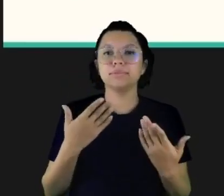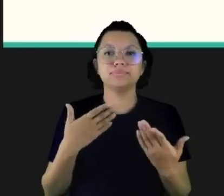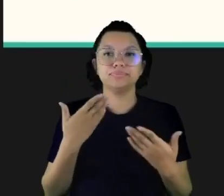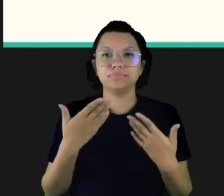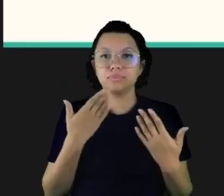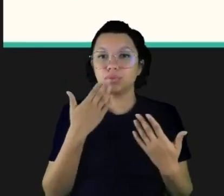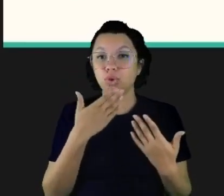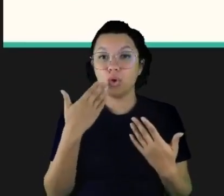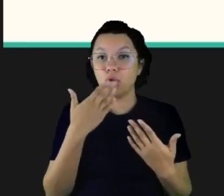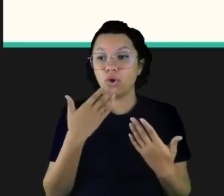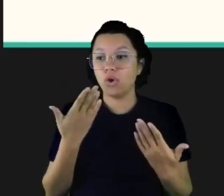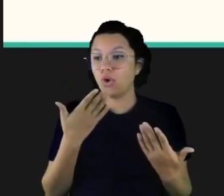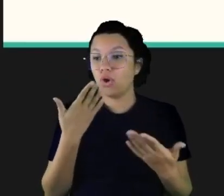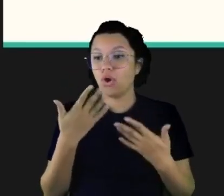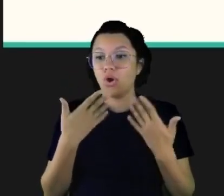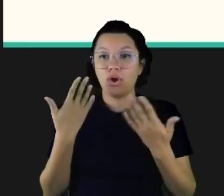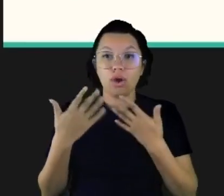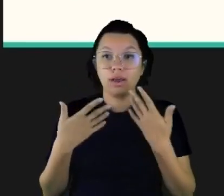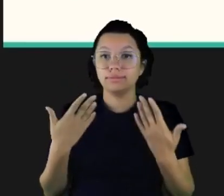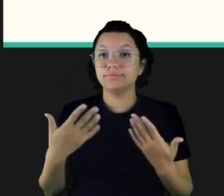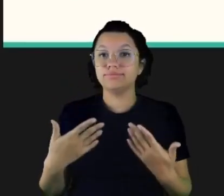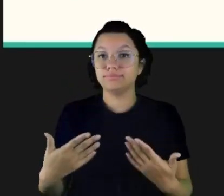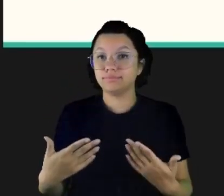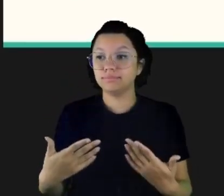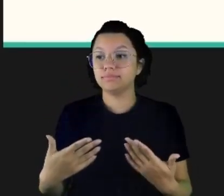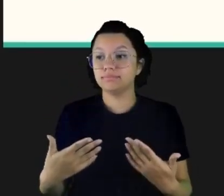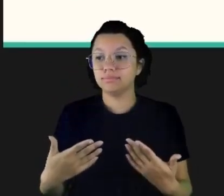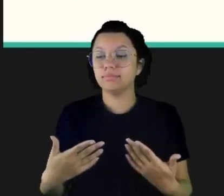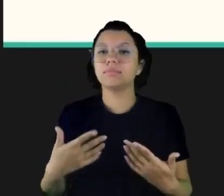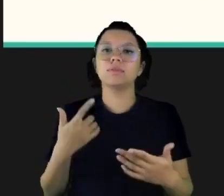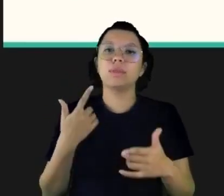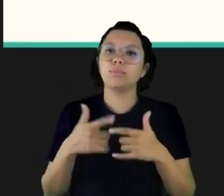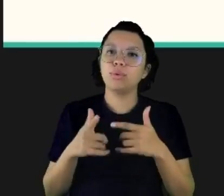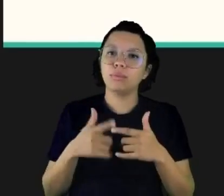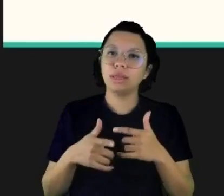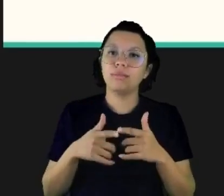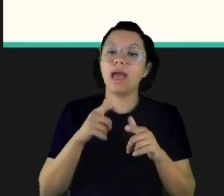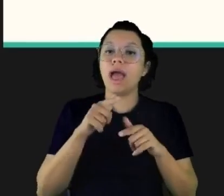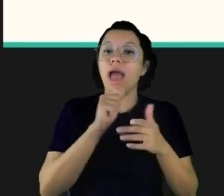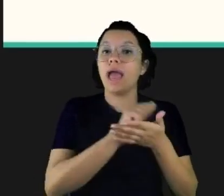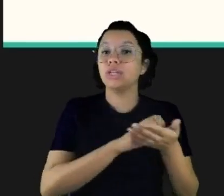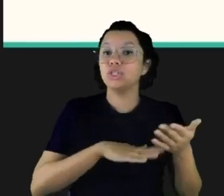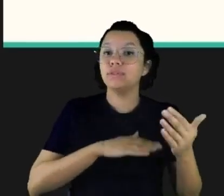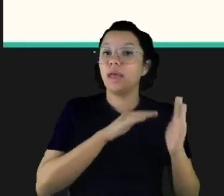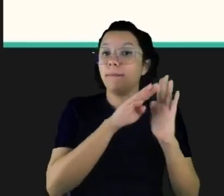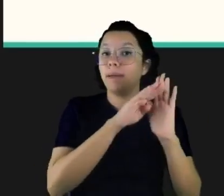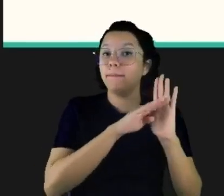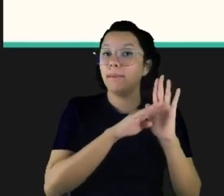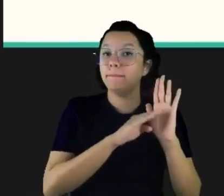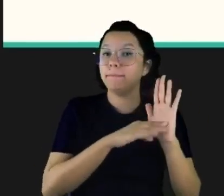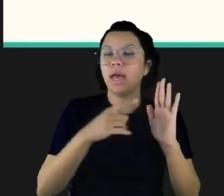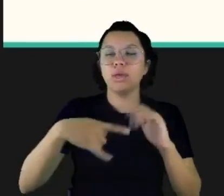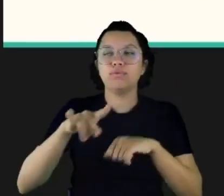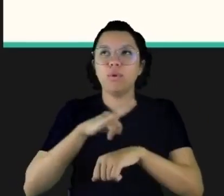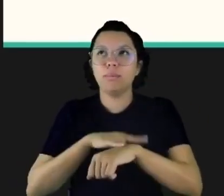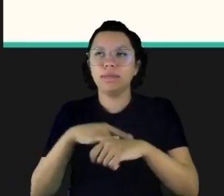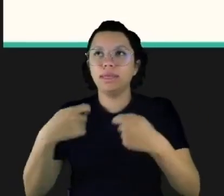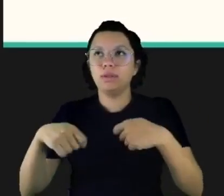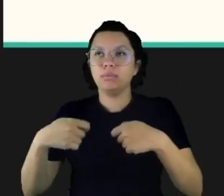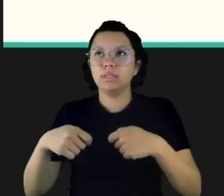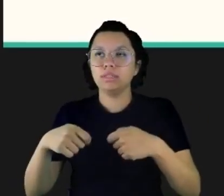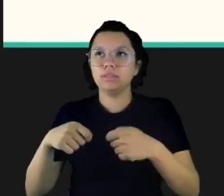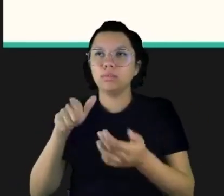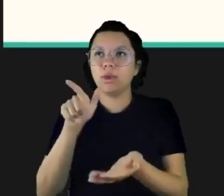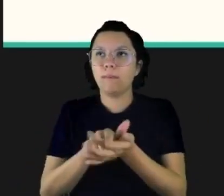que faz. Lembra que eu dizia que está comprometido a atividades sequenciais? Eu vou ao banheiro, eu preciso pegar o papel higiênico, eu preciso me limpar,